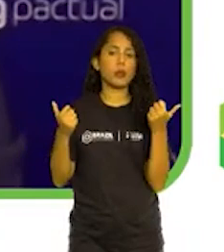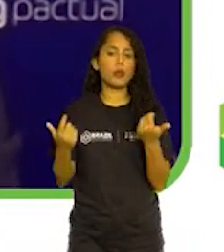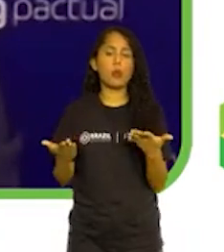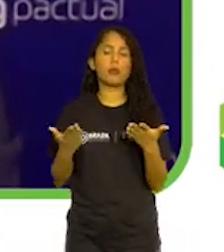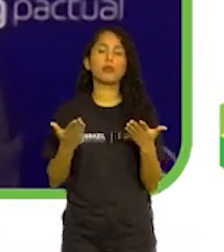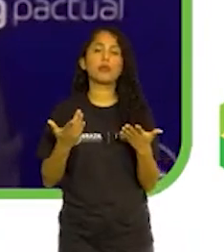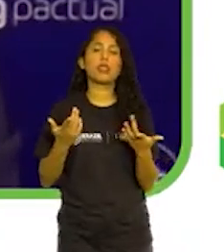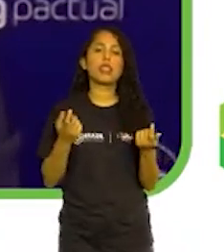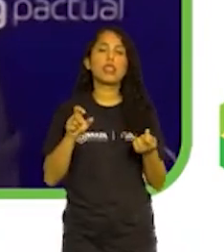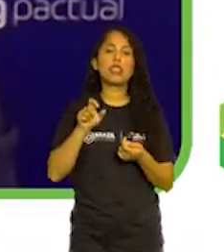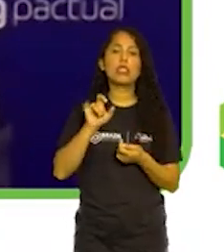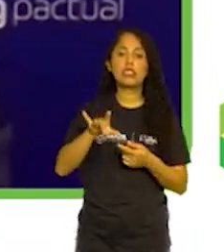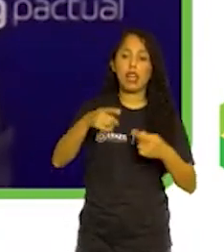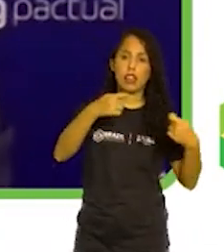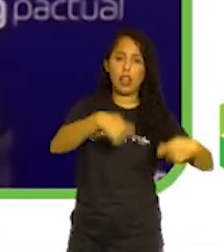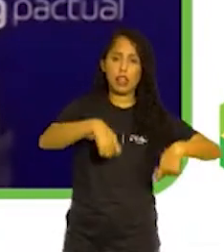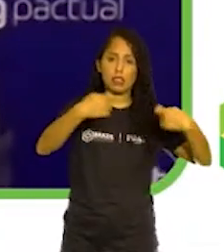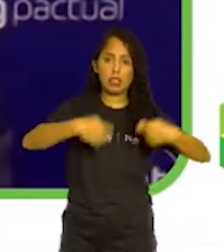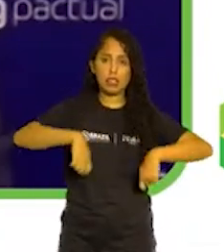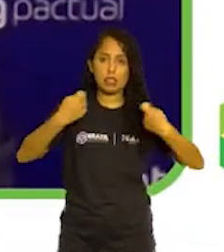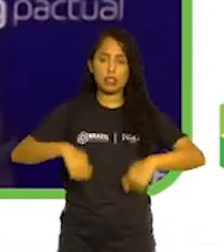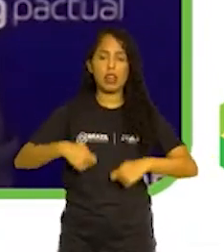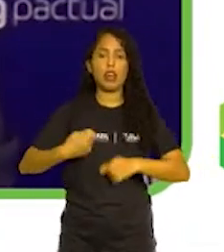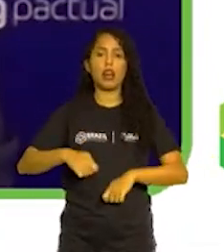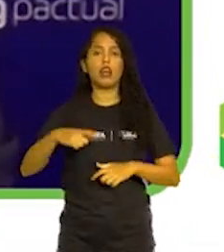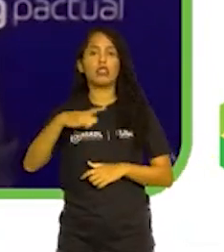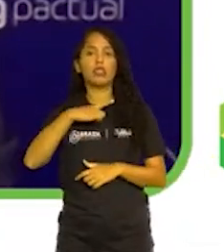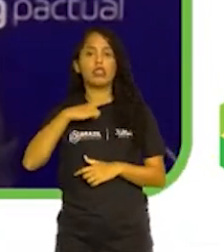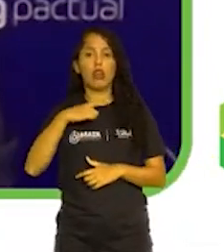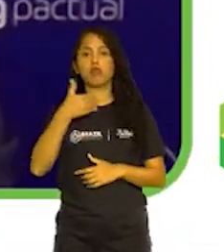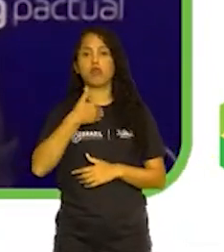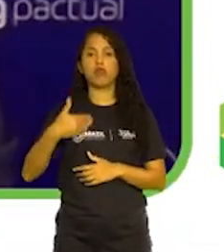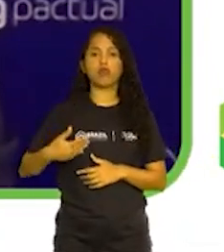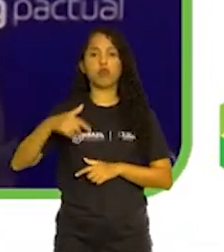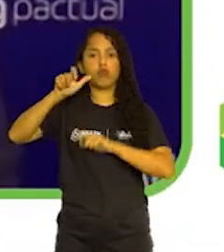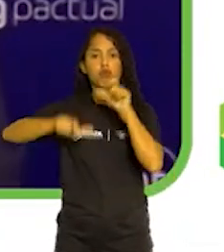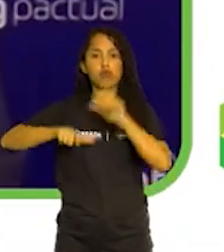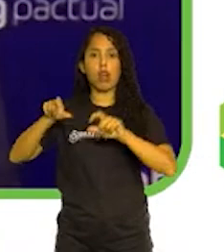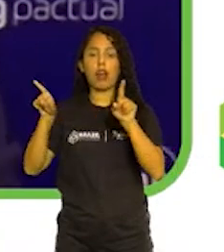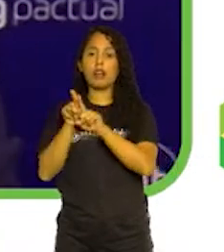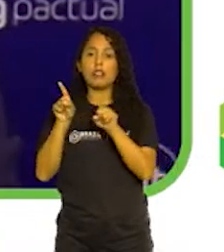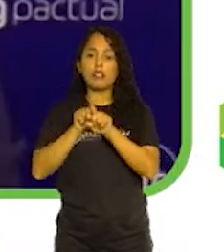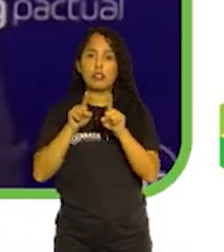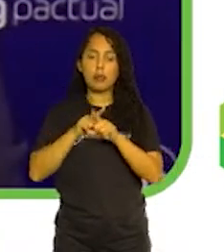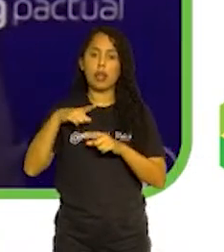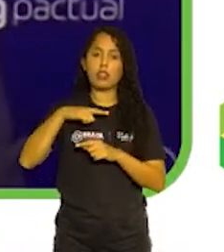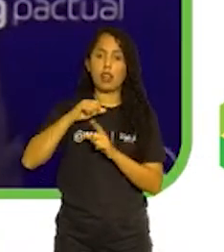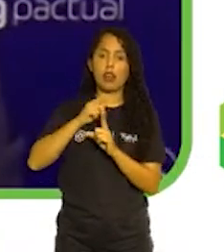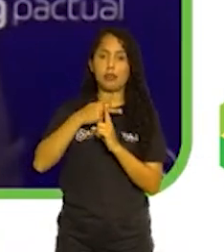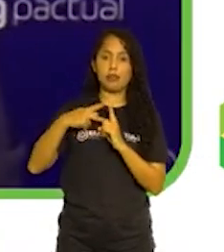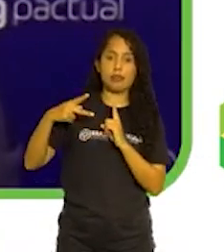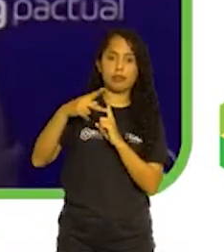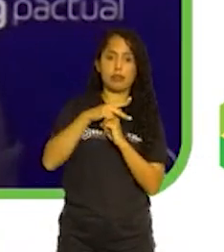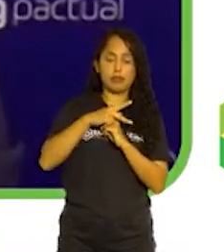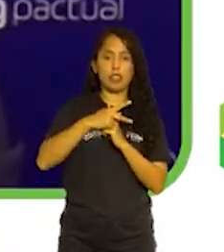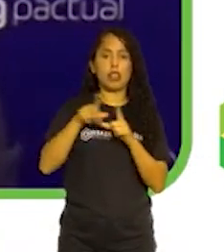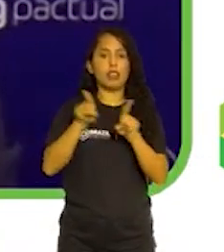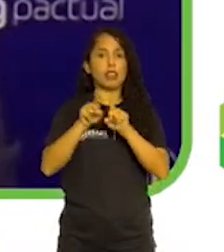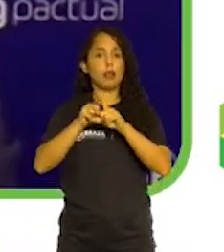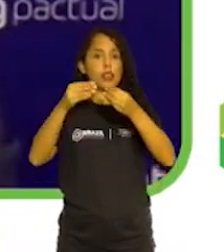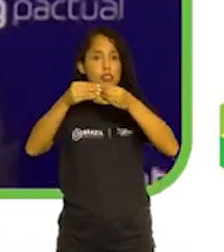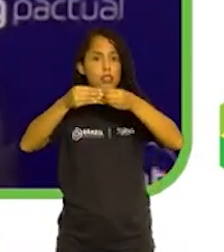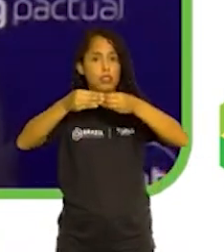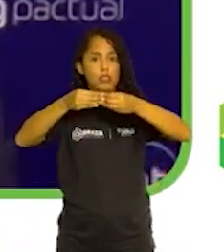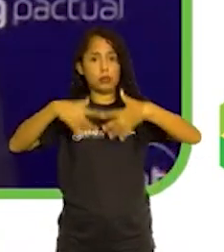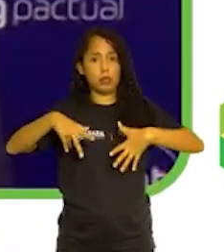toda a demanda por emendas parlamentares e o crescimento da despesa obrigatória, previdência, despesa com pessoal,